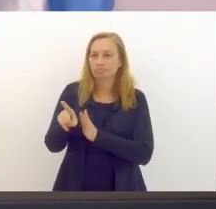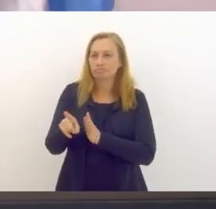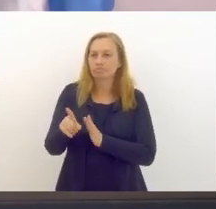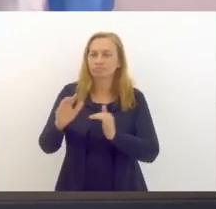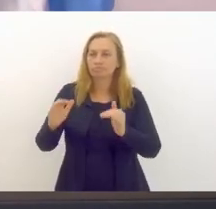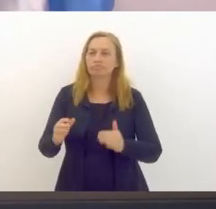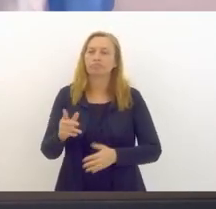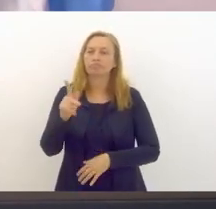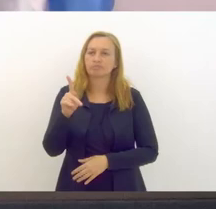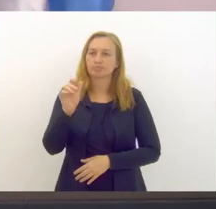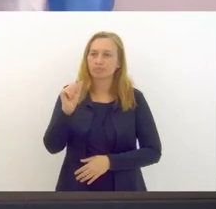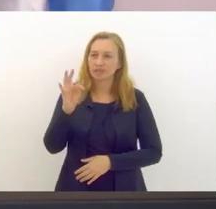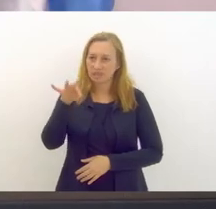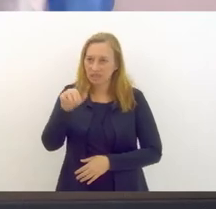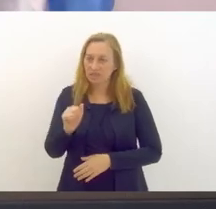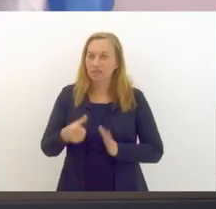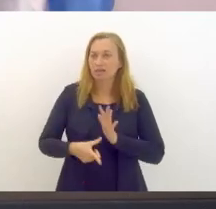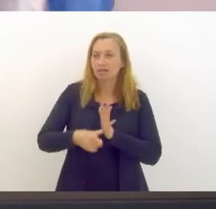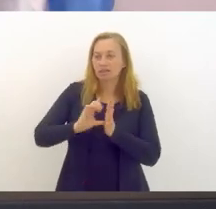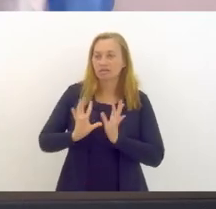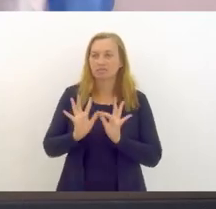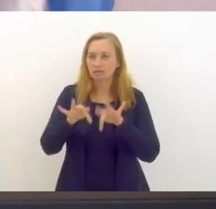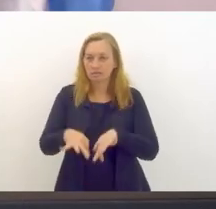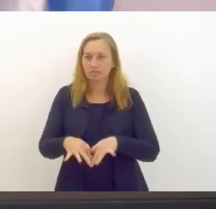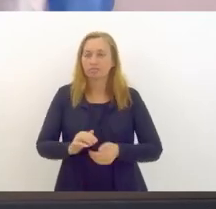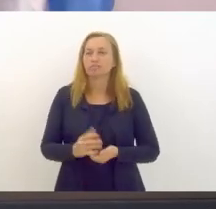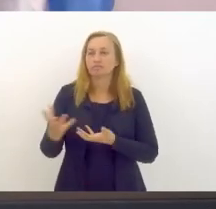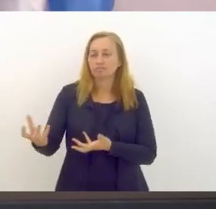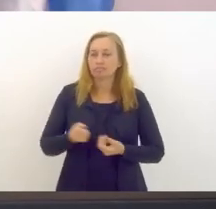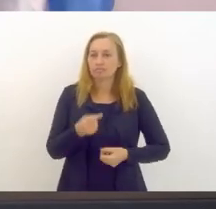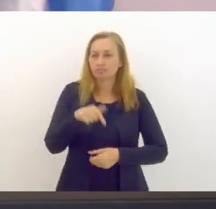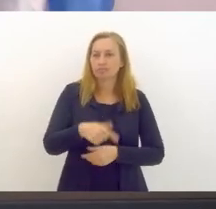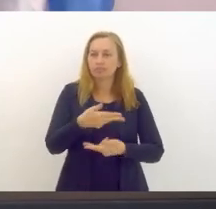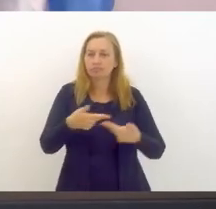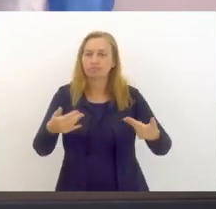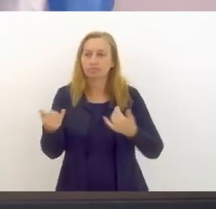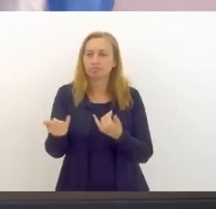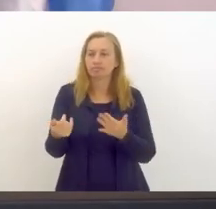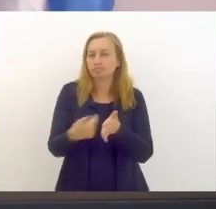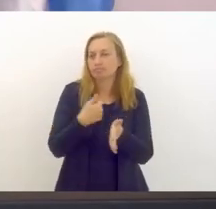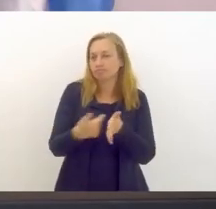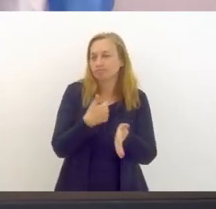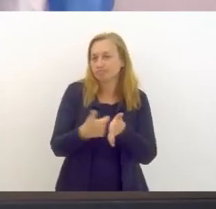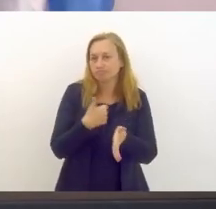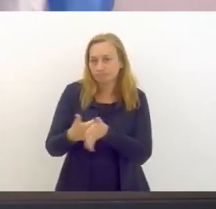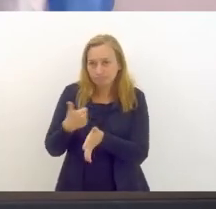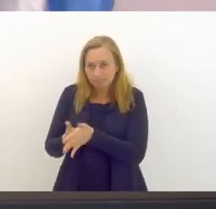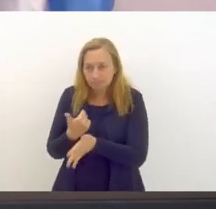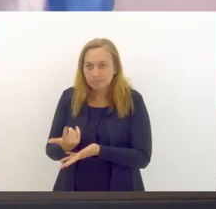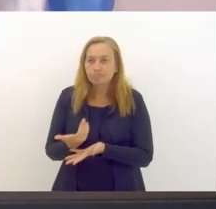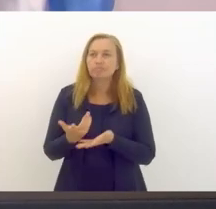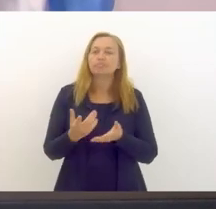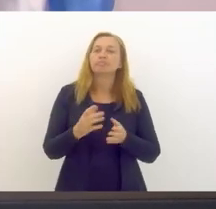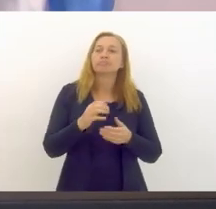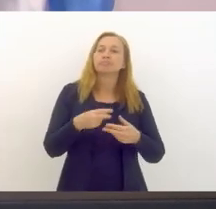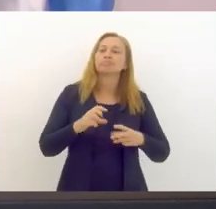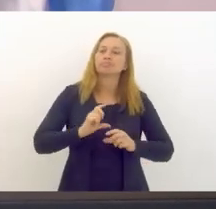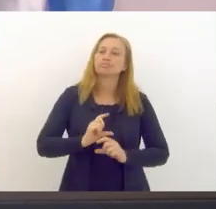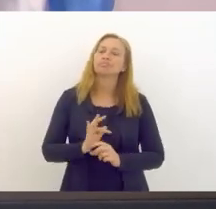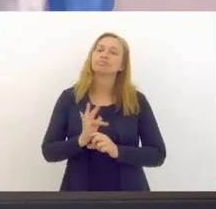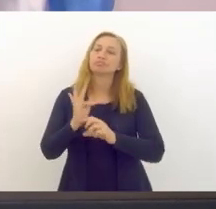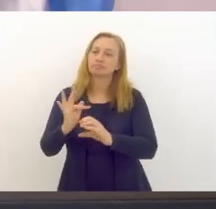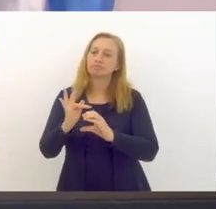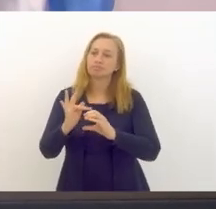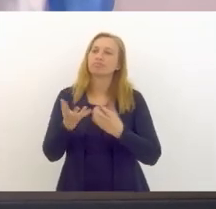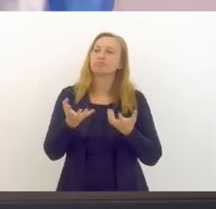superintendente Patrícia, antes de encerrar, que a gente está recebendo aqui muitas perguntas, e a gente tem acompanhado isso junto ao Conselho do Fundeb, mas gostaria de